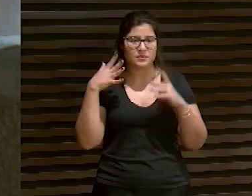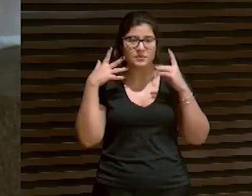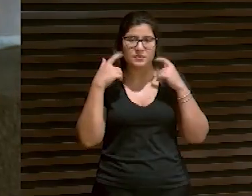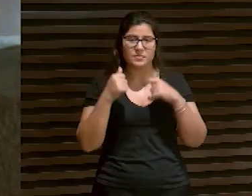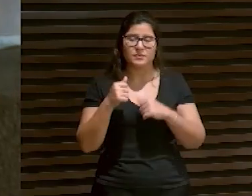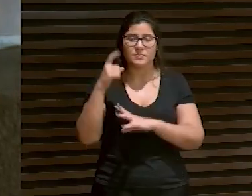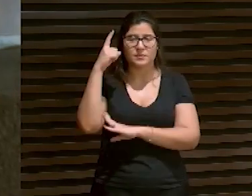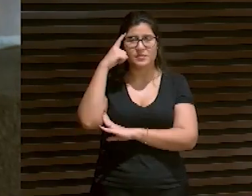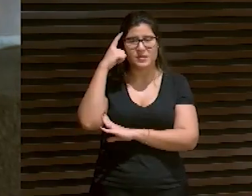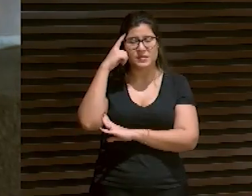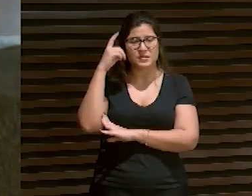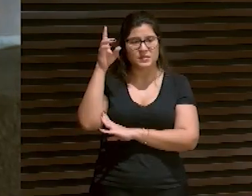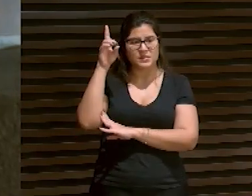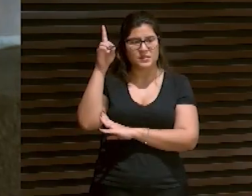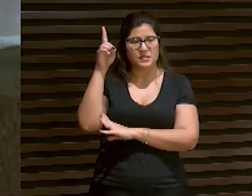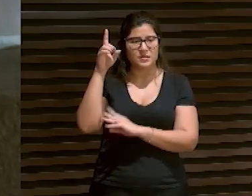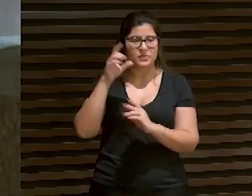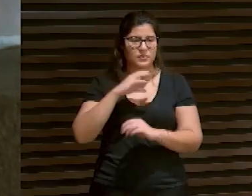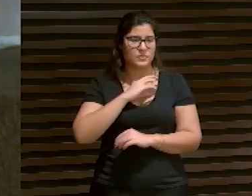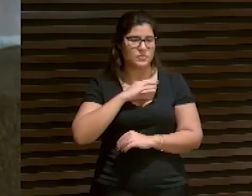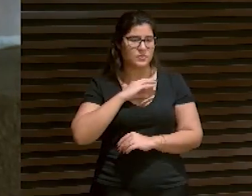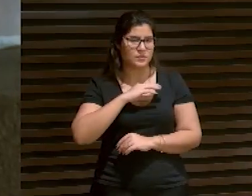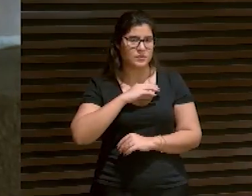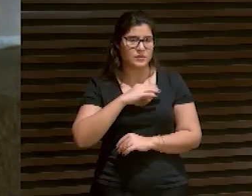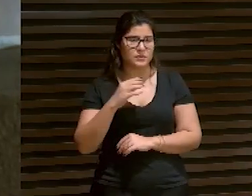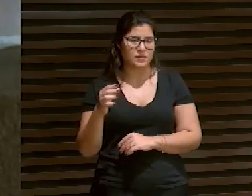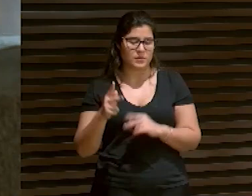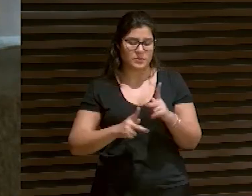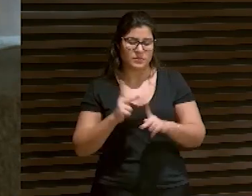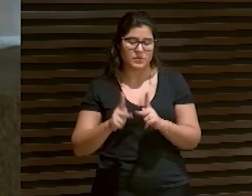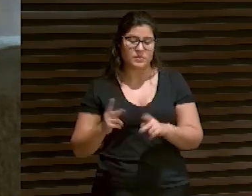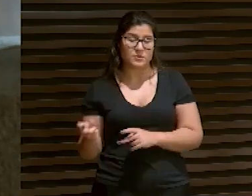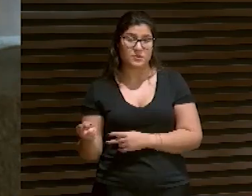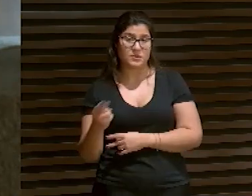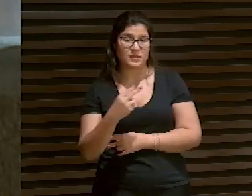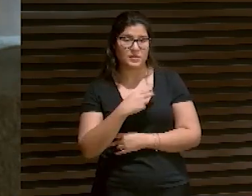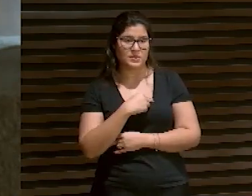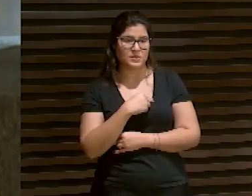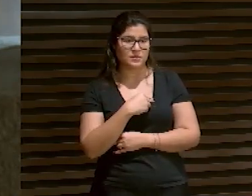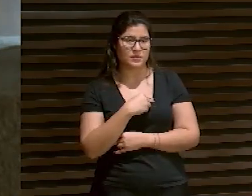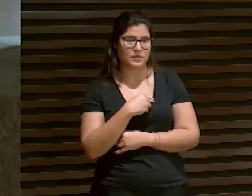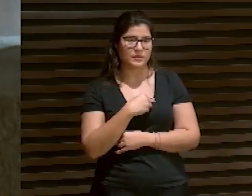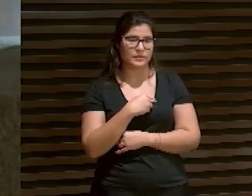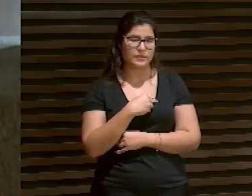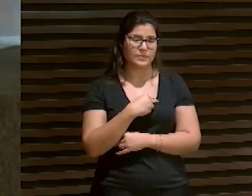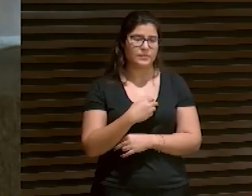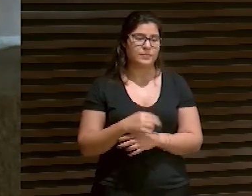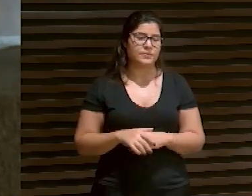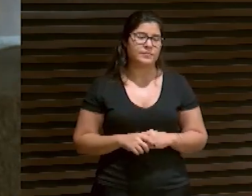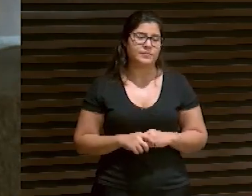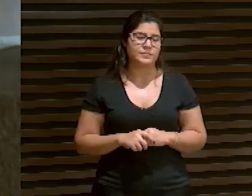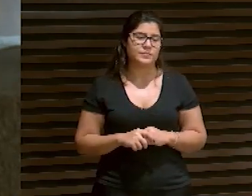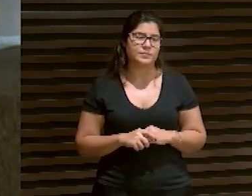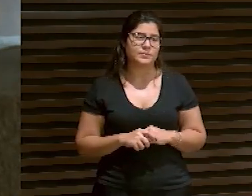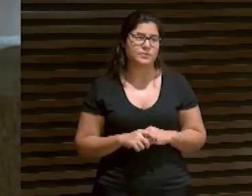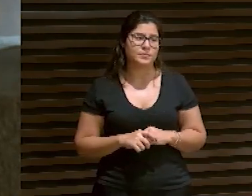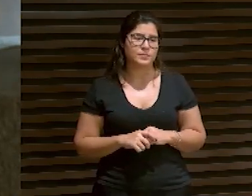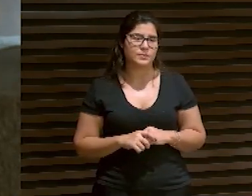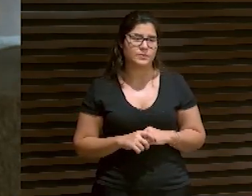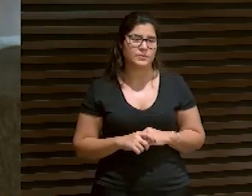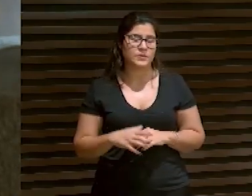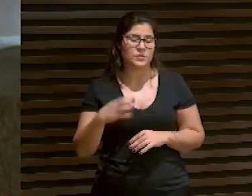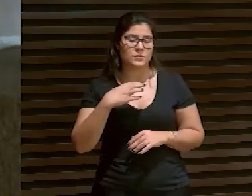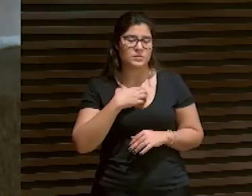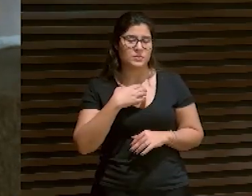teve compaixão deles. A compaixão é um sentimento que nasce no coração, que traz aquele que olha para outro, que traz um sentimento